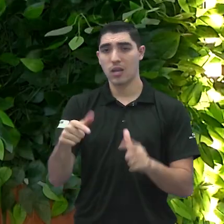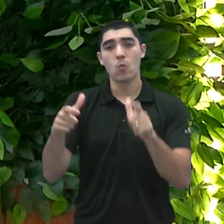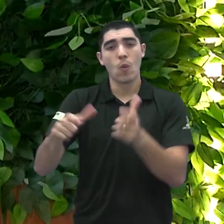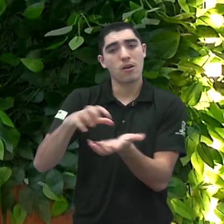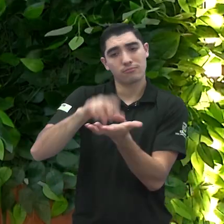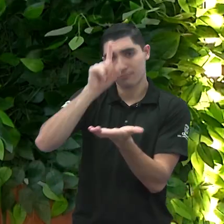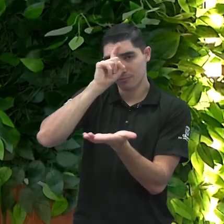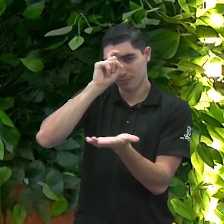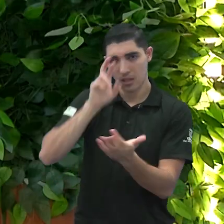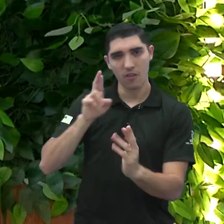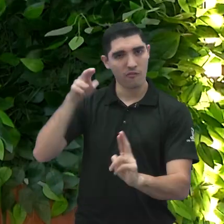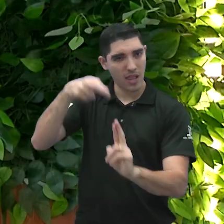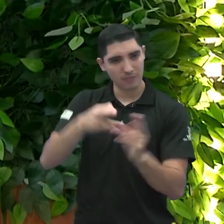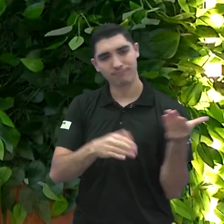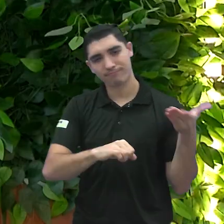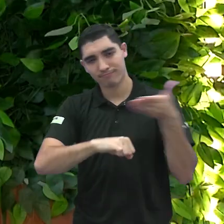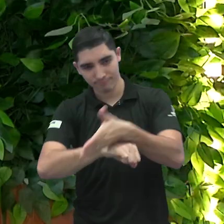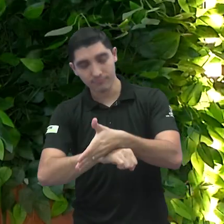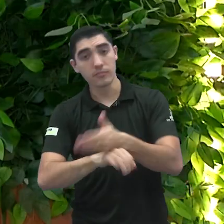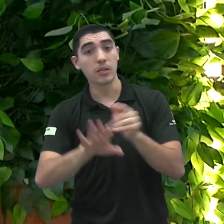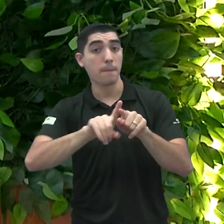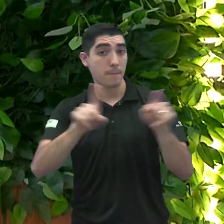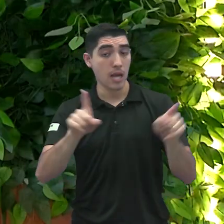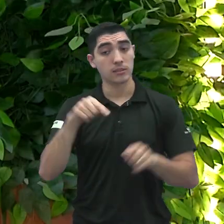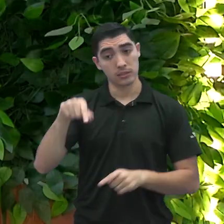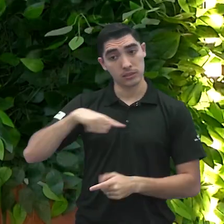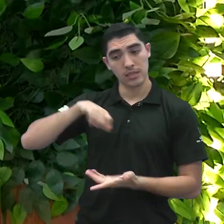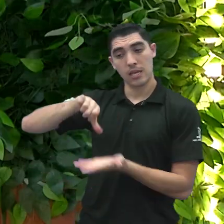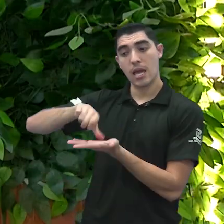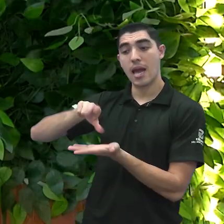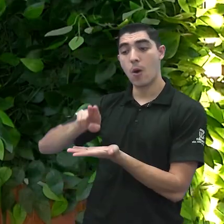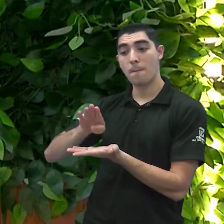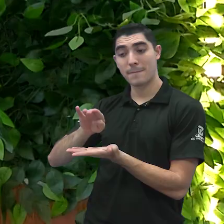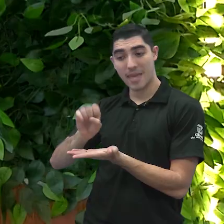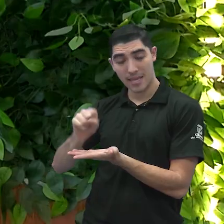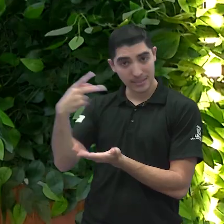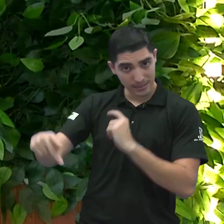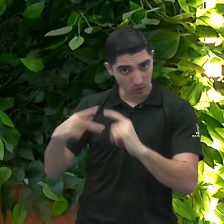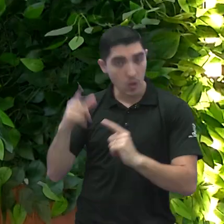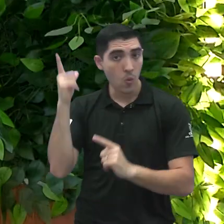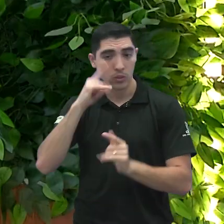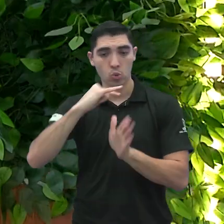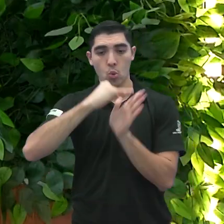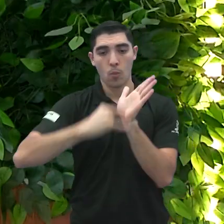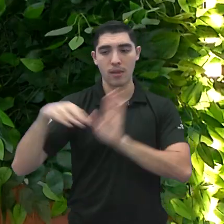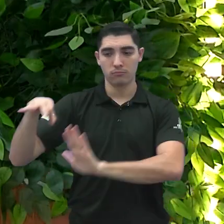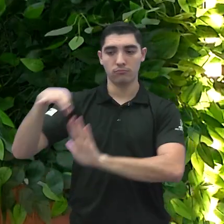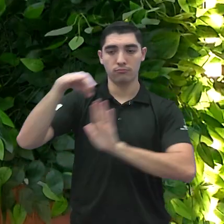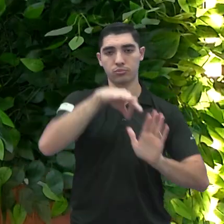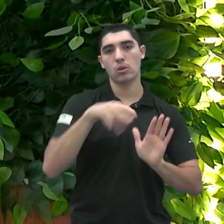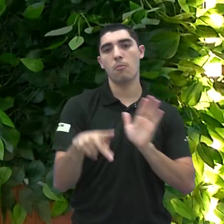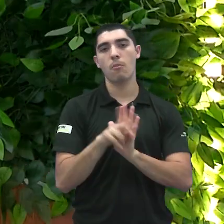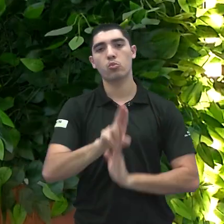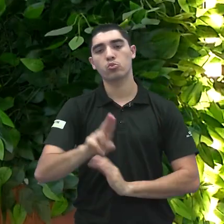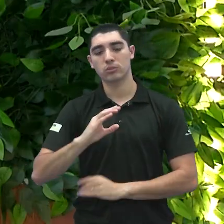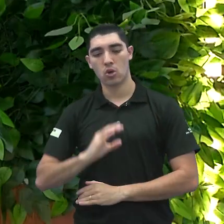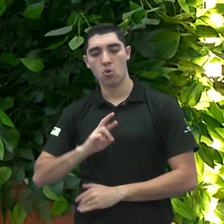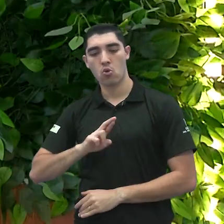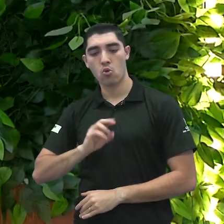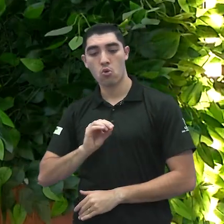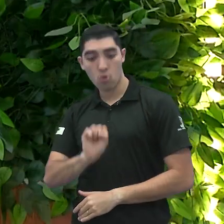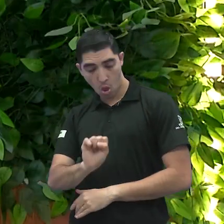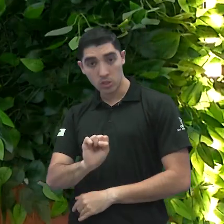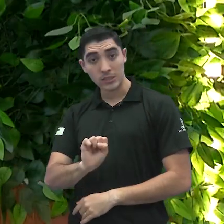de referência para essa patologia, mas existem centros de referência onde, através da UBS em São José dos Campos, você consegue encaminhamento